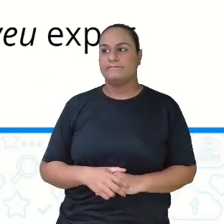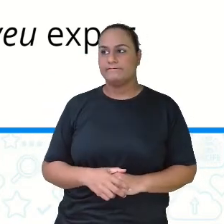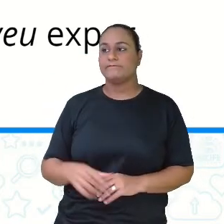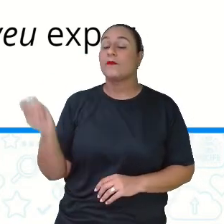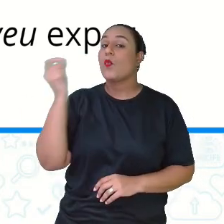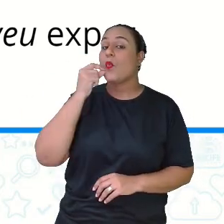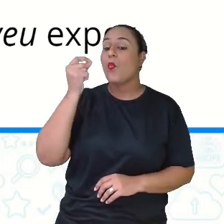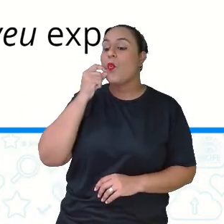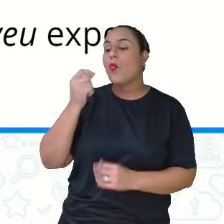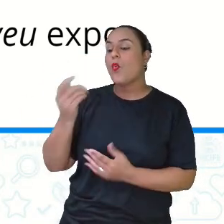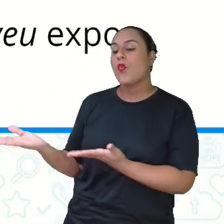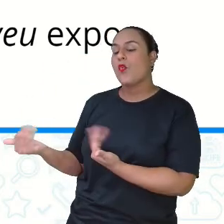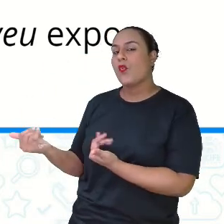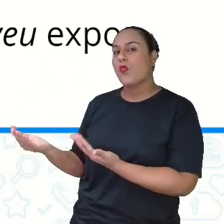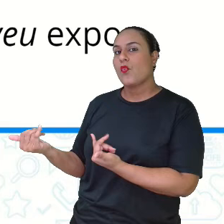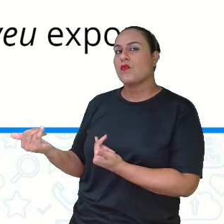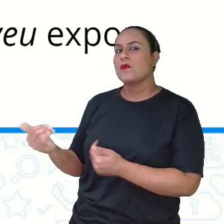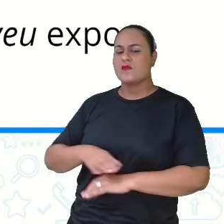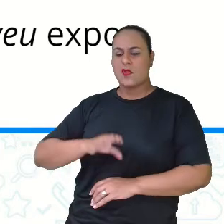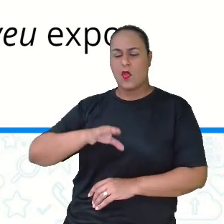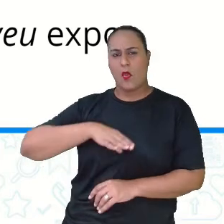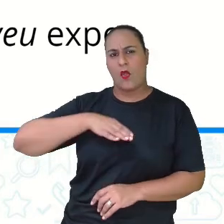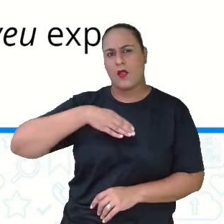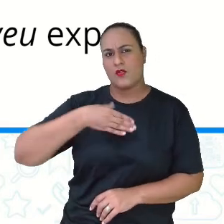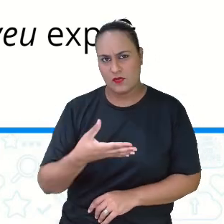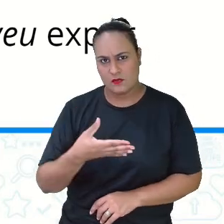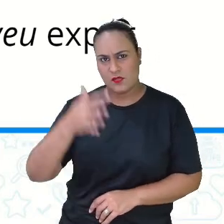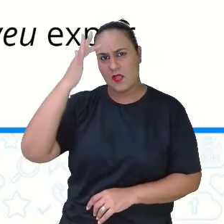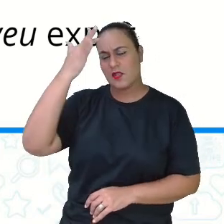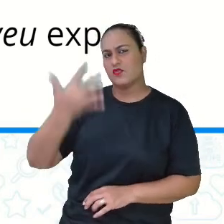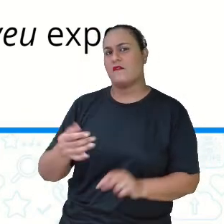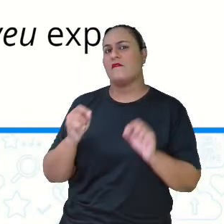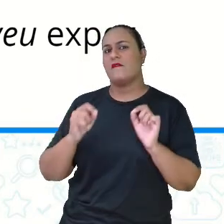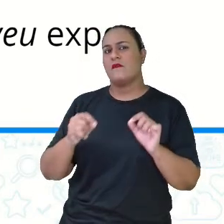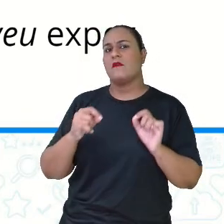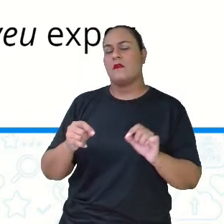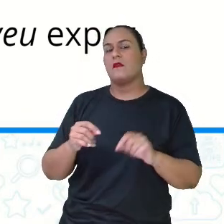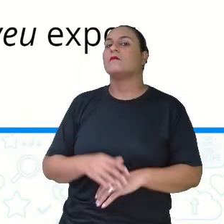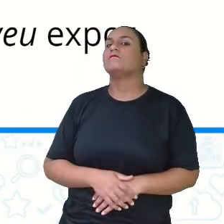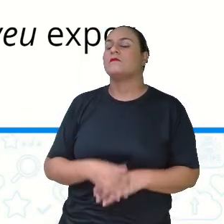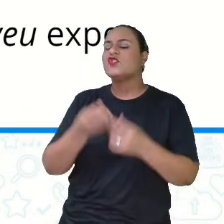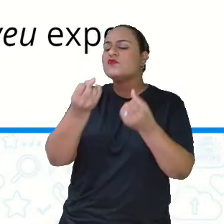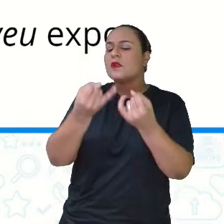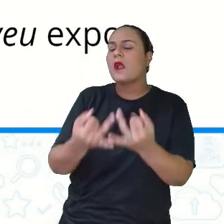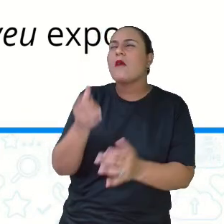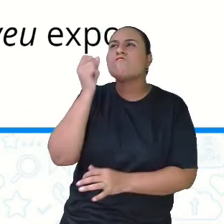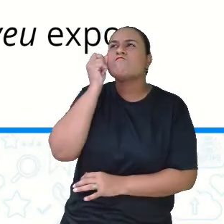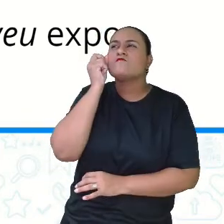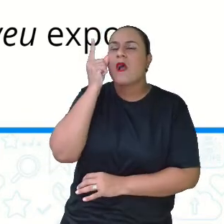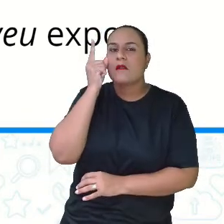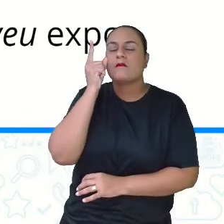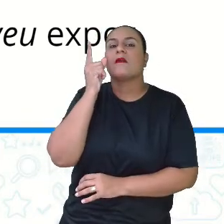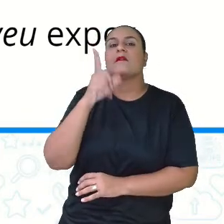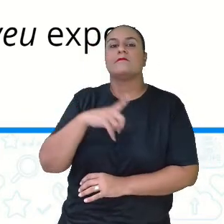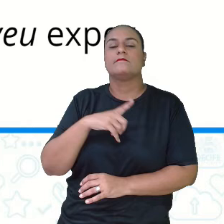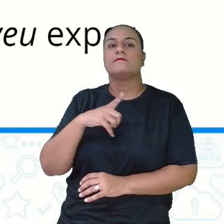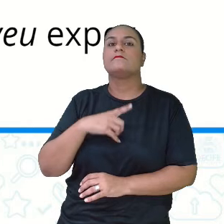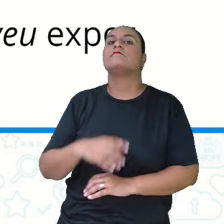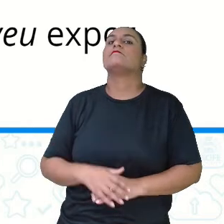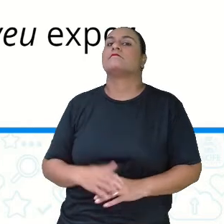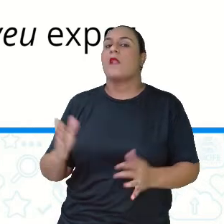Um rato jovem e afoito resolveu expor as suas ideias. Eu deixei aí